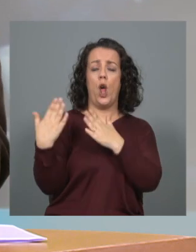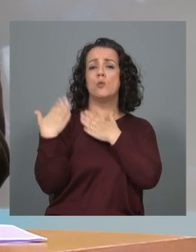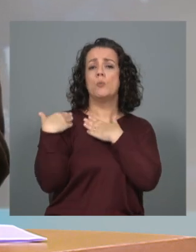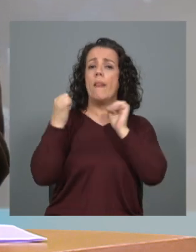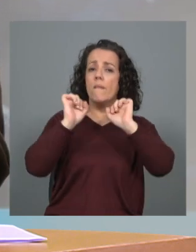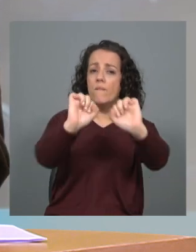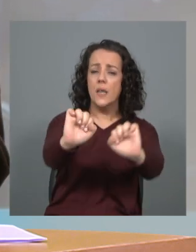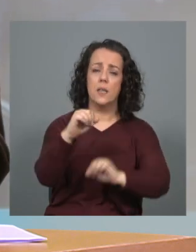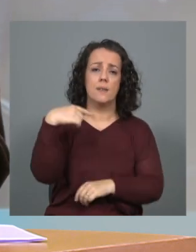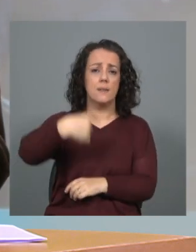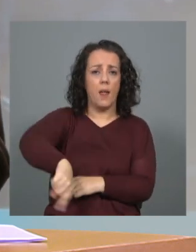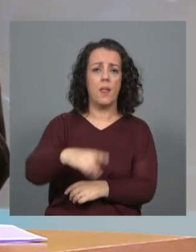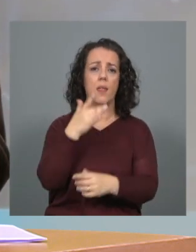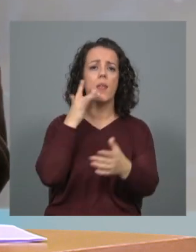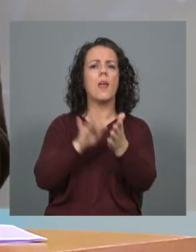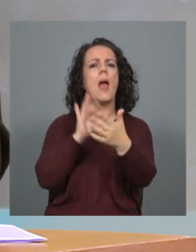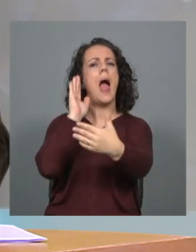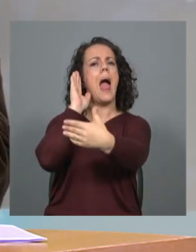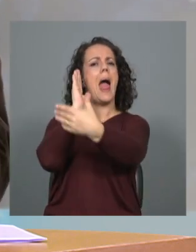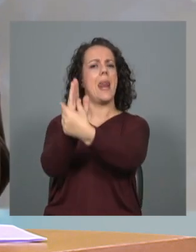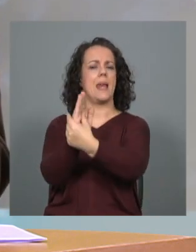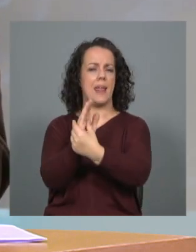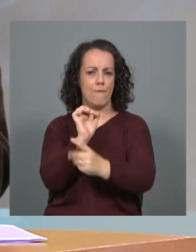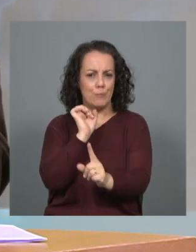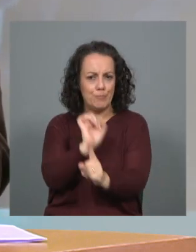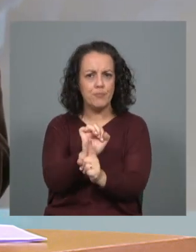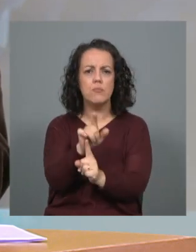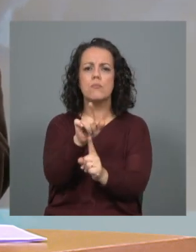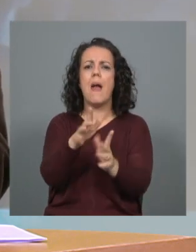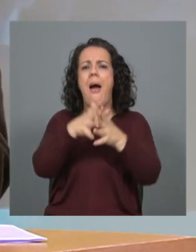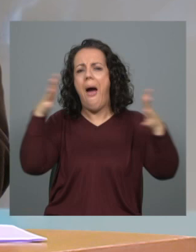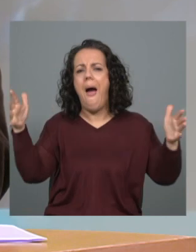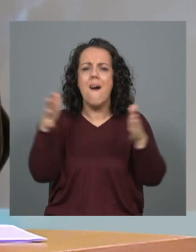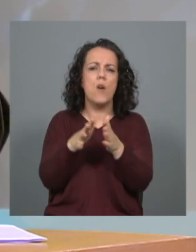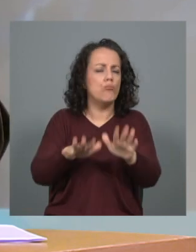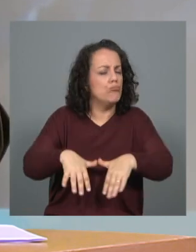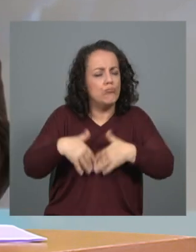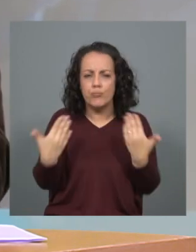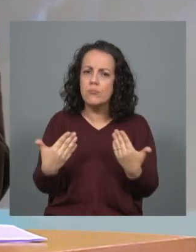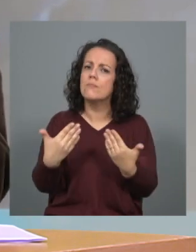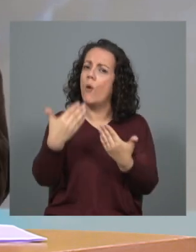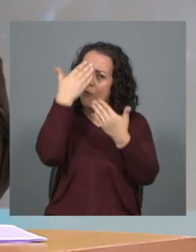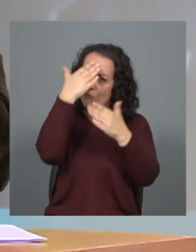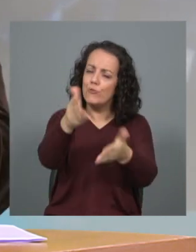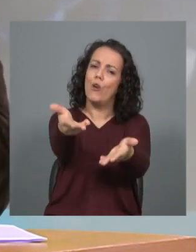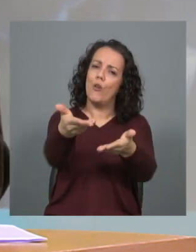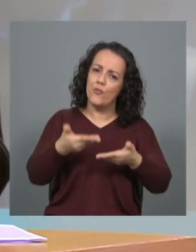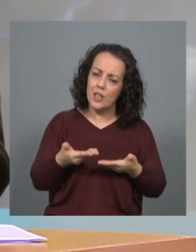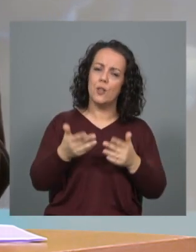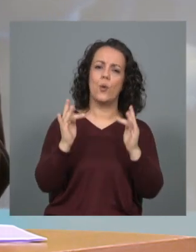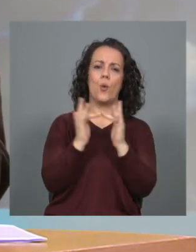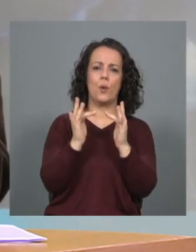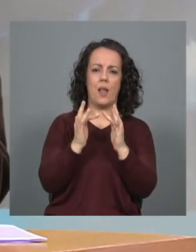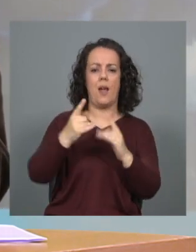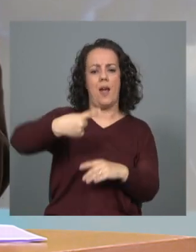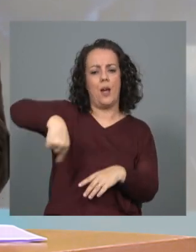arquivos desta natureza, qualquer que seja a sua dimensão, para os convidar a entrar em contacto com a